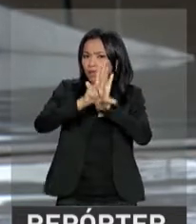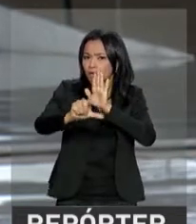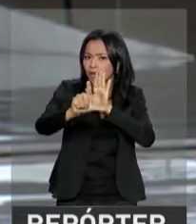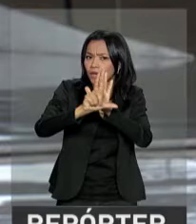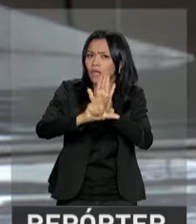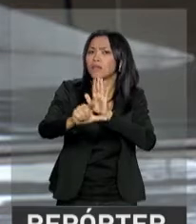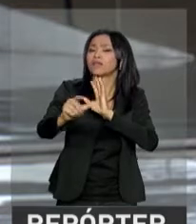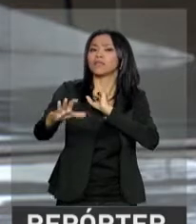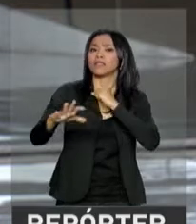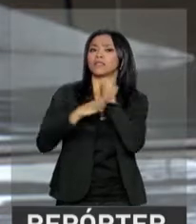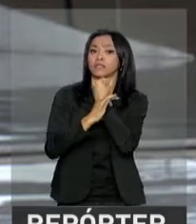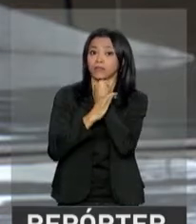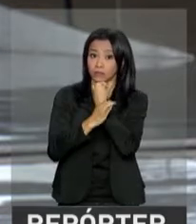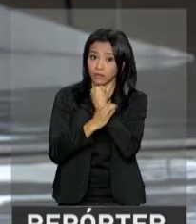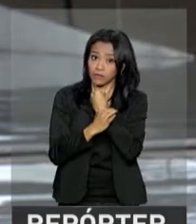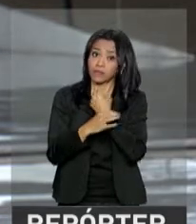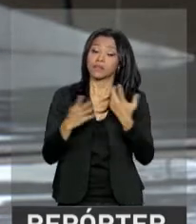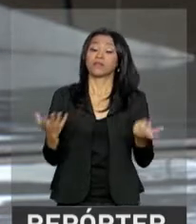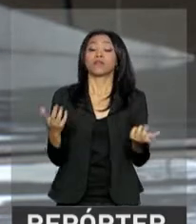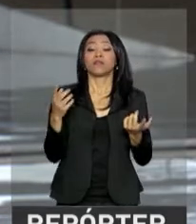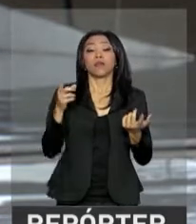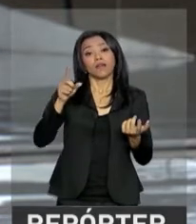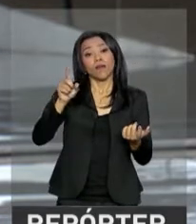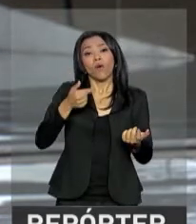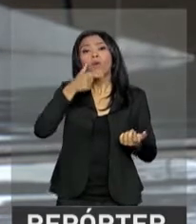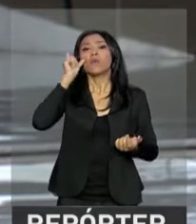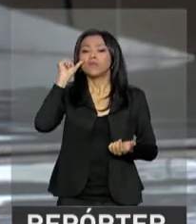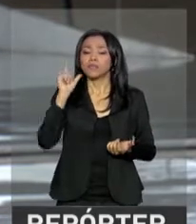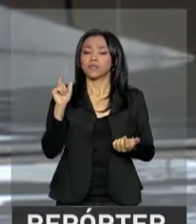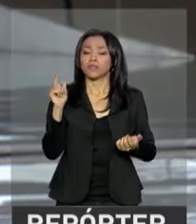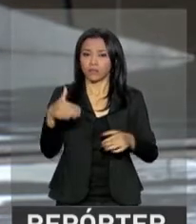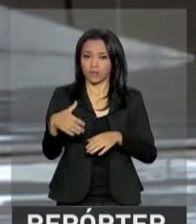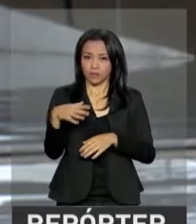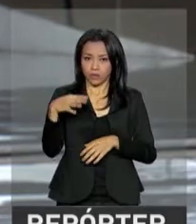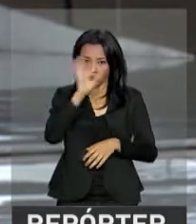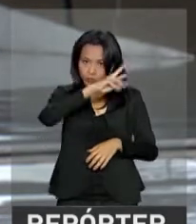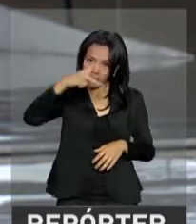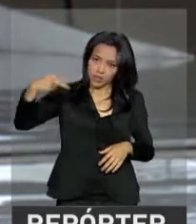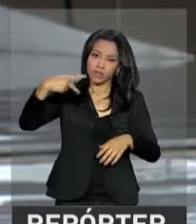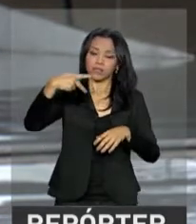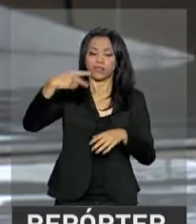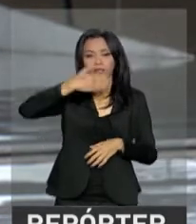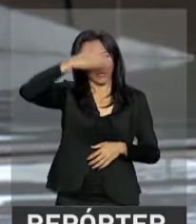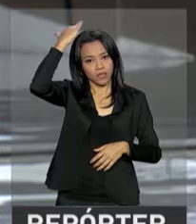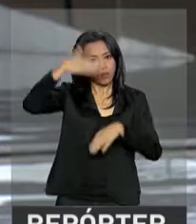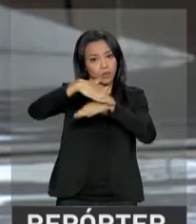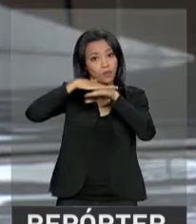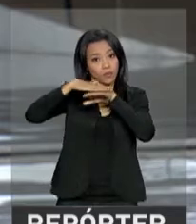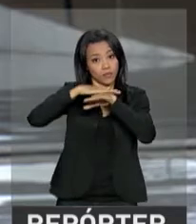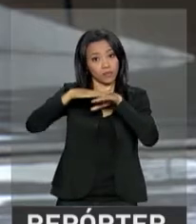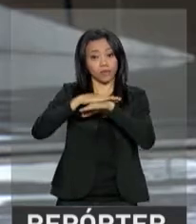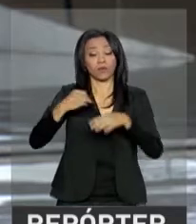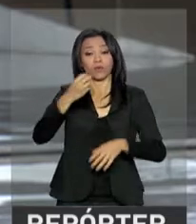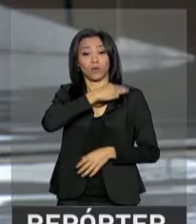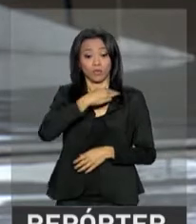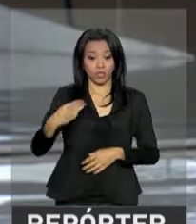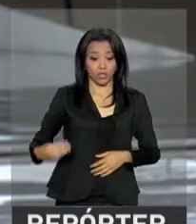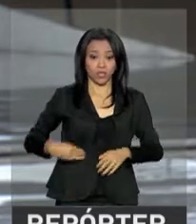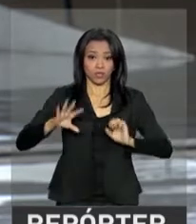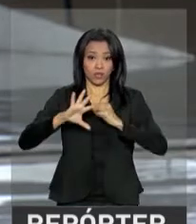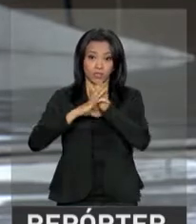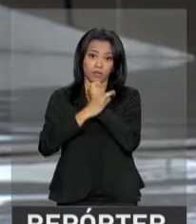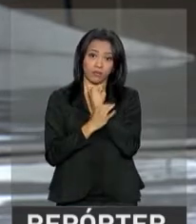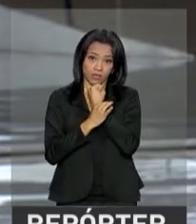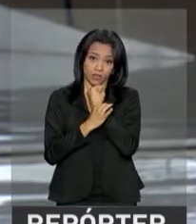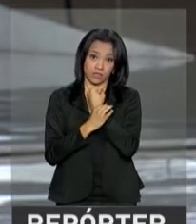sobre esse assunto michel temer conversou na ontem no palácio do jaburu com o ministro da segurança pública raul julgman